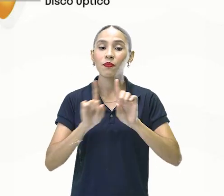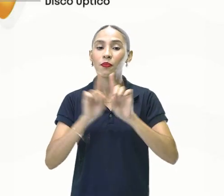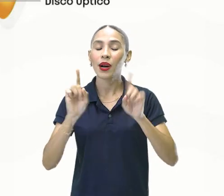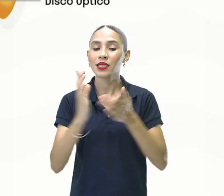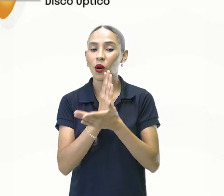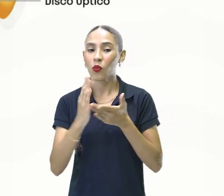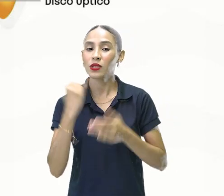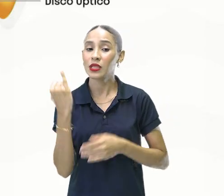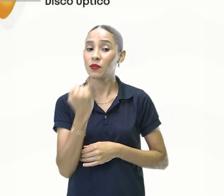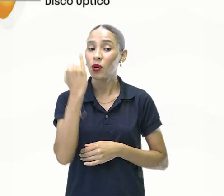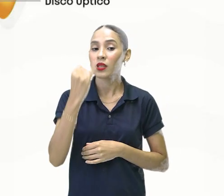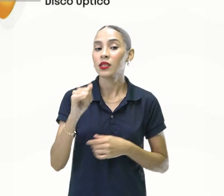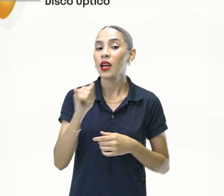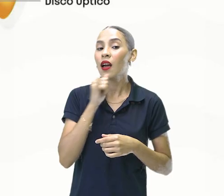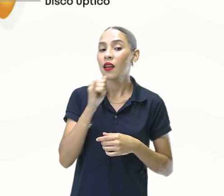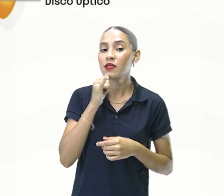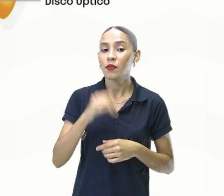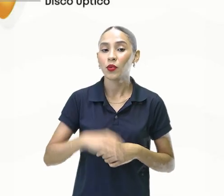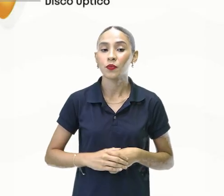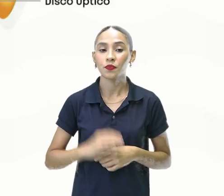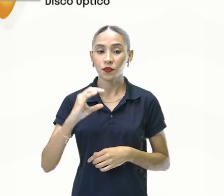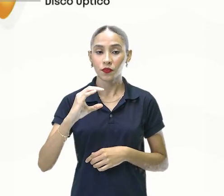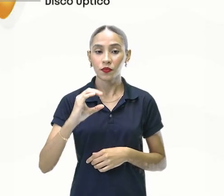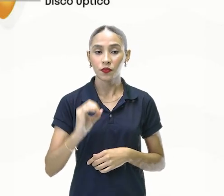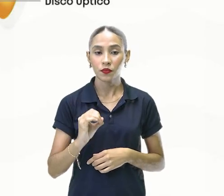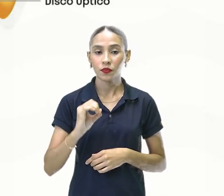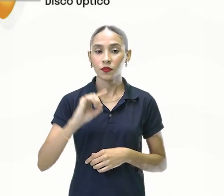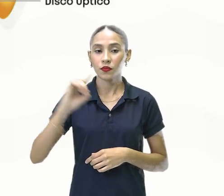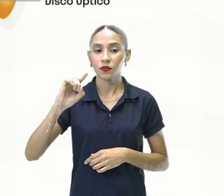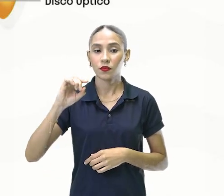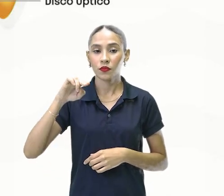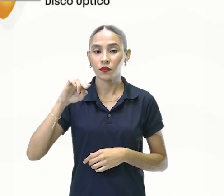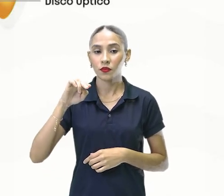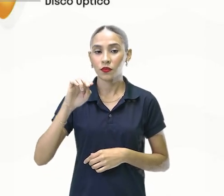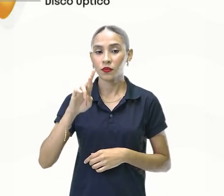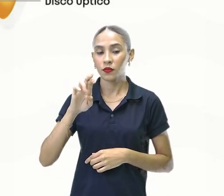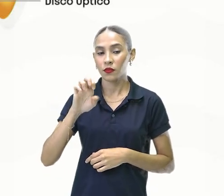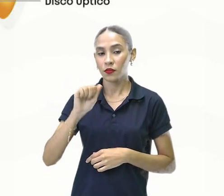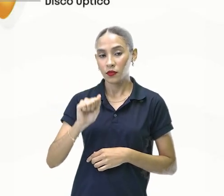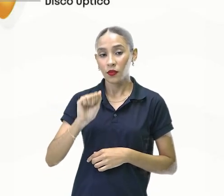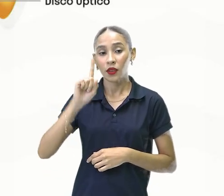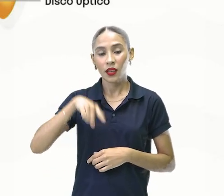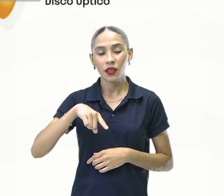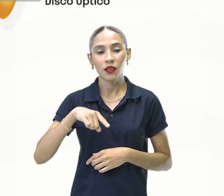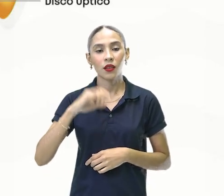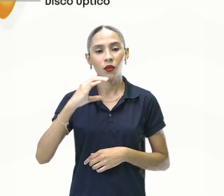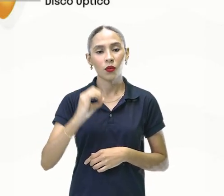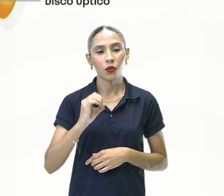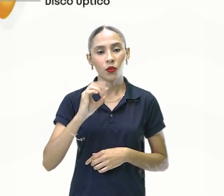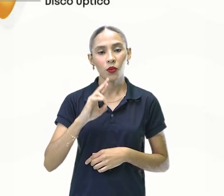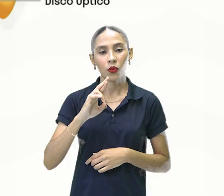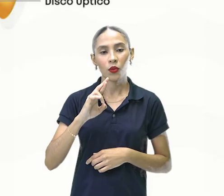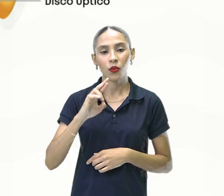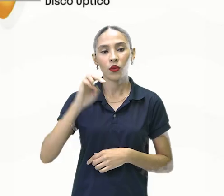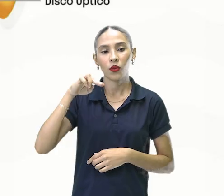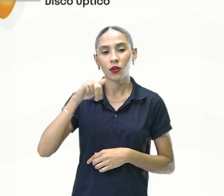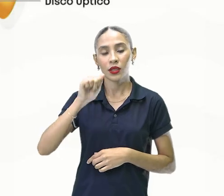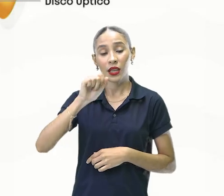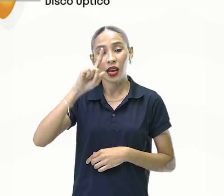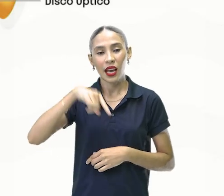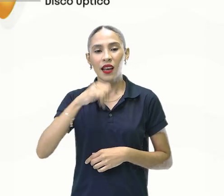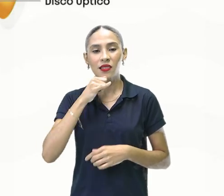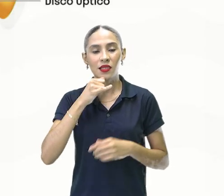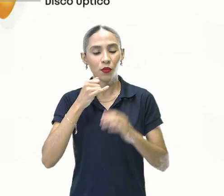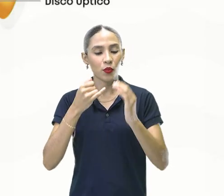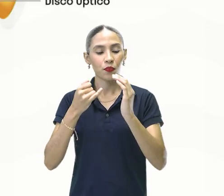muito importantes, como, por exemplo, a córnea, né? A córnea é uma membrana que reveste todo o olho,